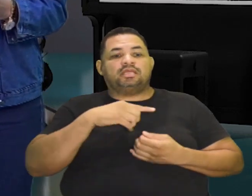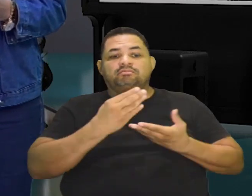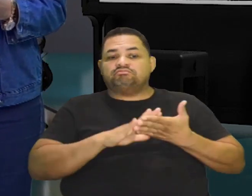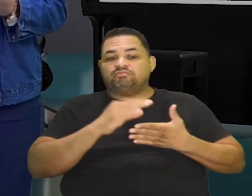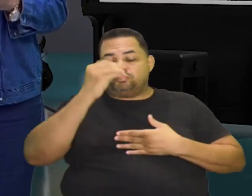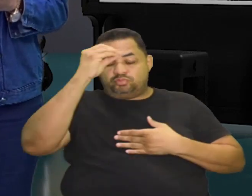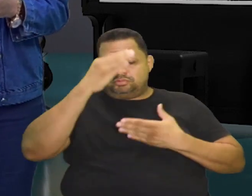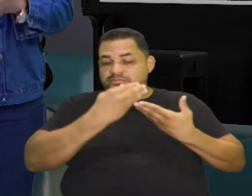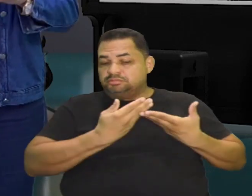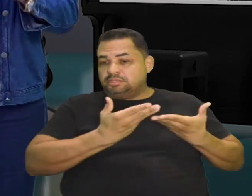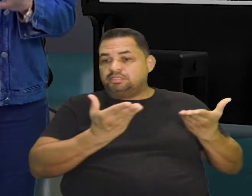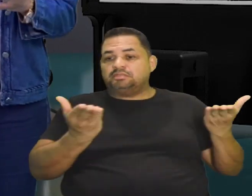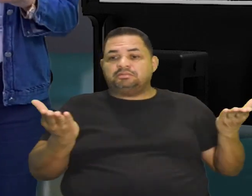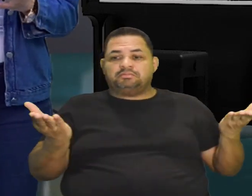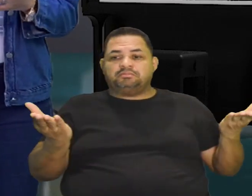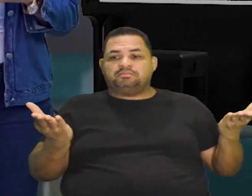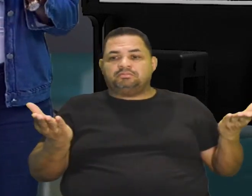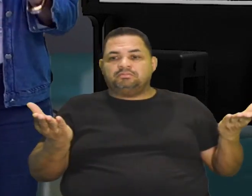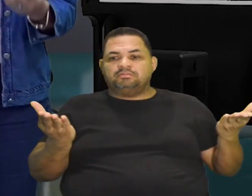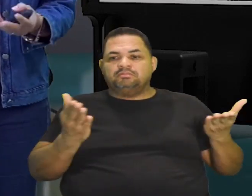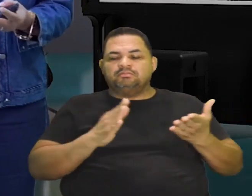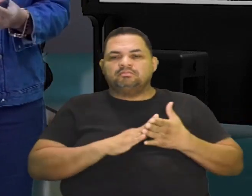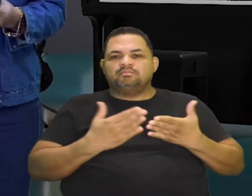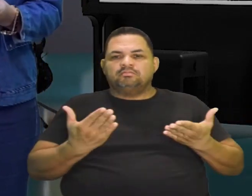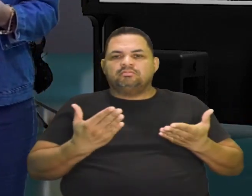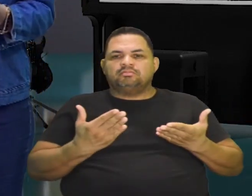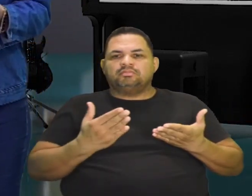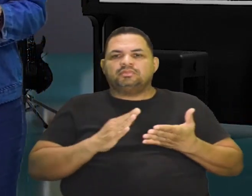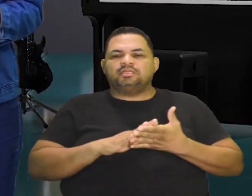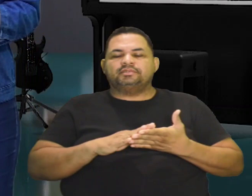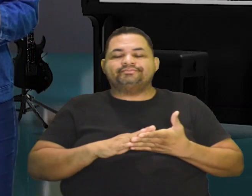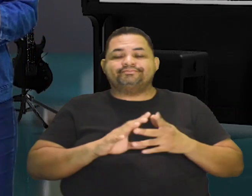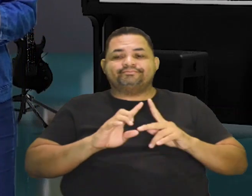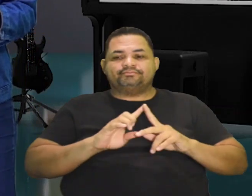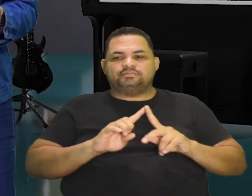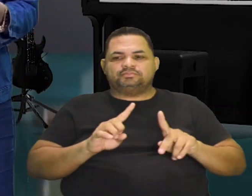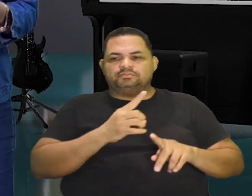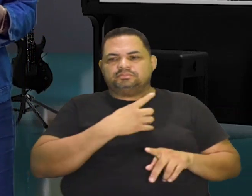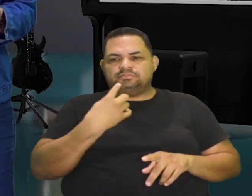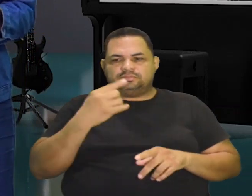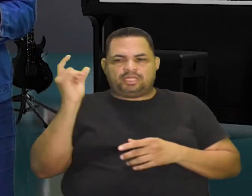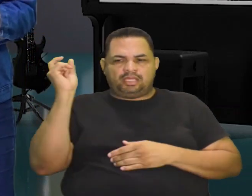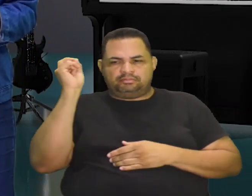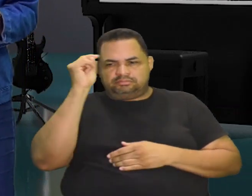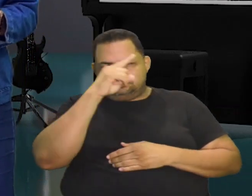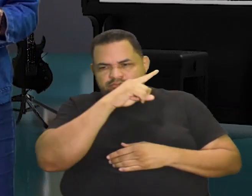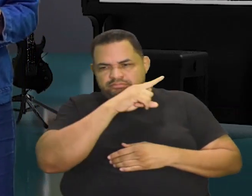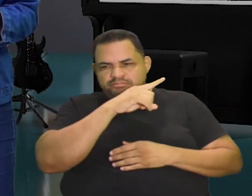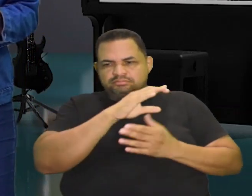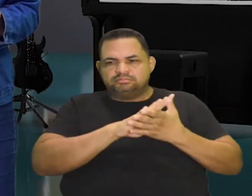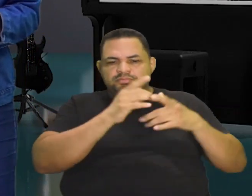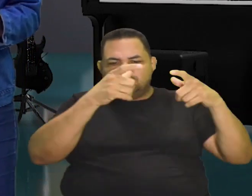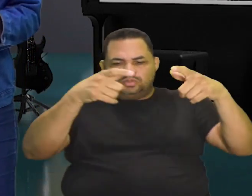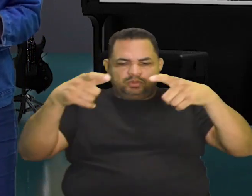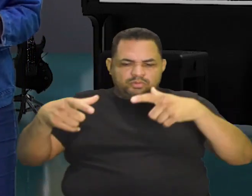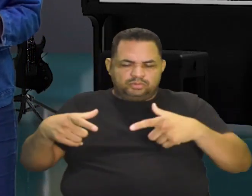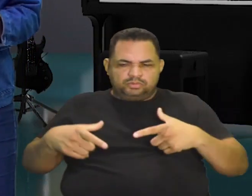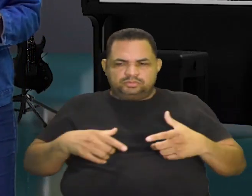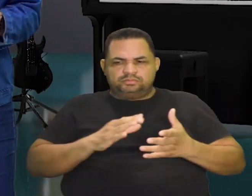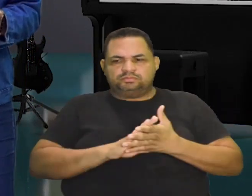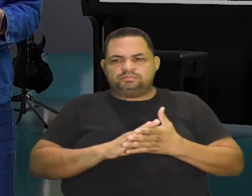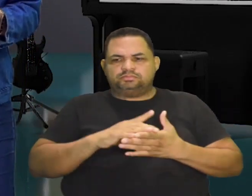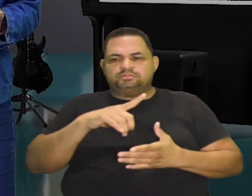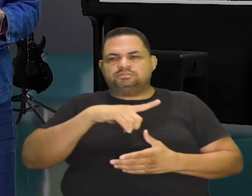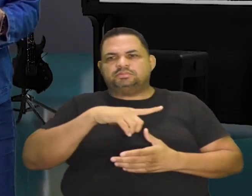disponível. Certo? Nós sabemos da dificuldade de algumas localidades, né? Tem locais que não tem internet, tem escola que a